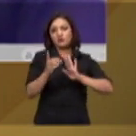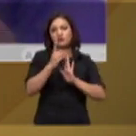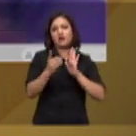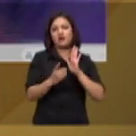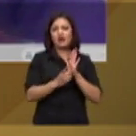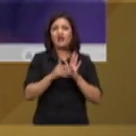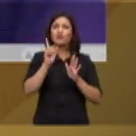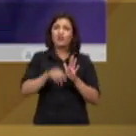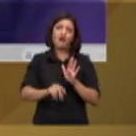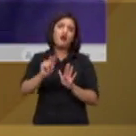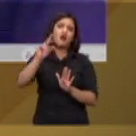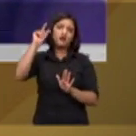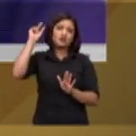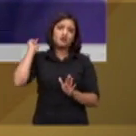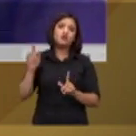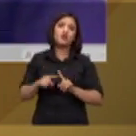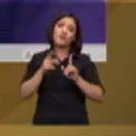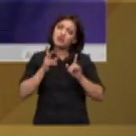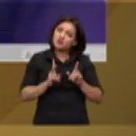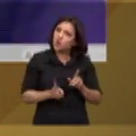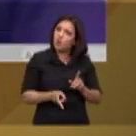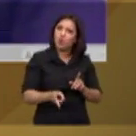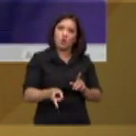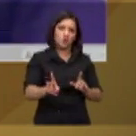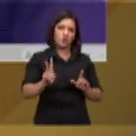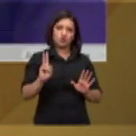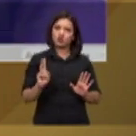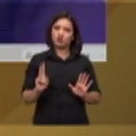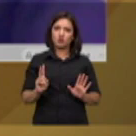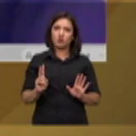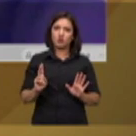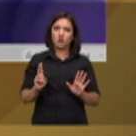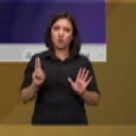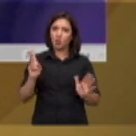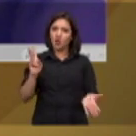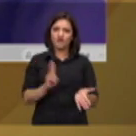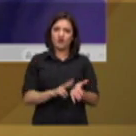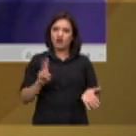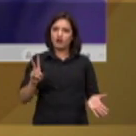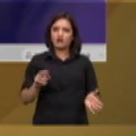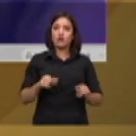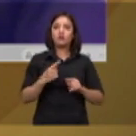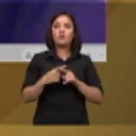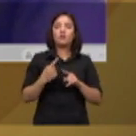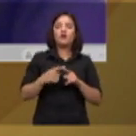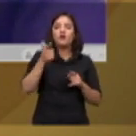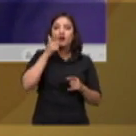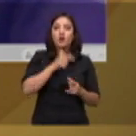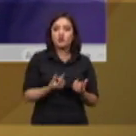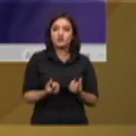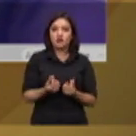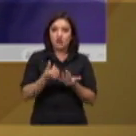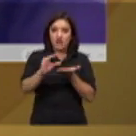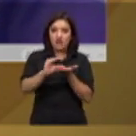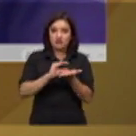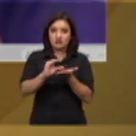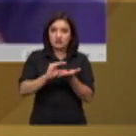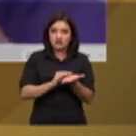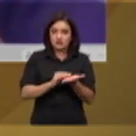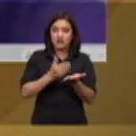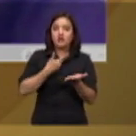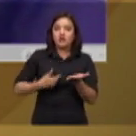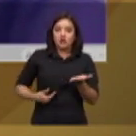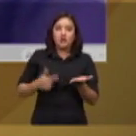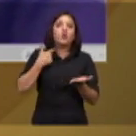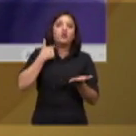de antigo, continua atual, na medida em que a capacidade de geração de receita pública por loterias